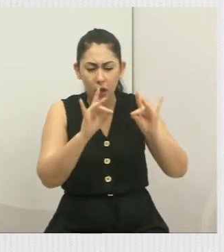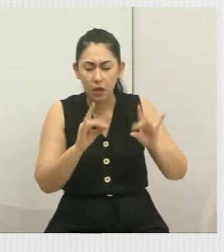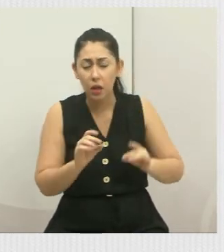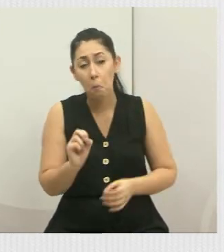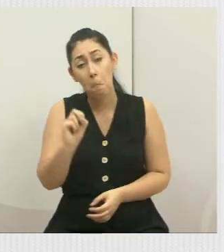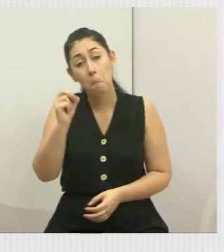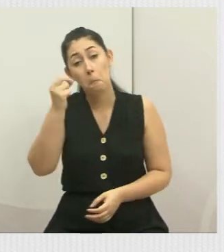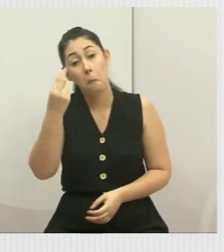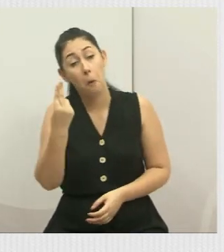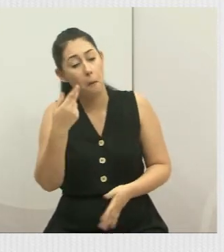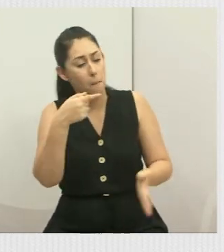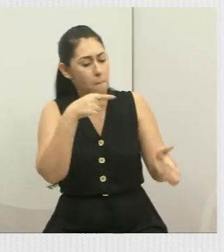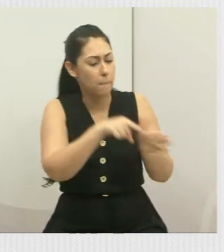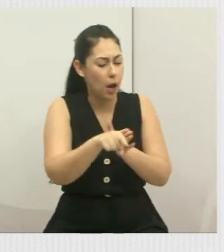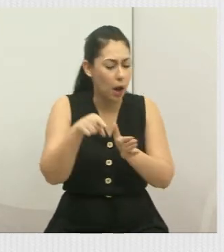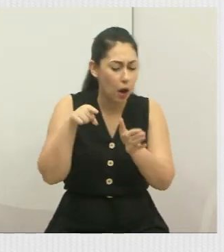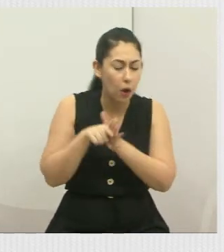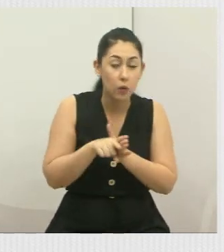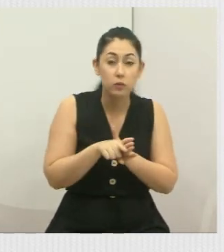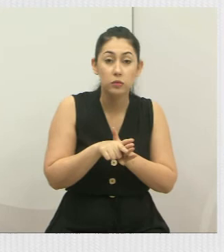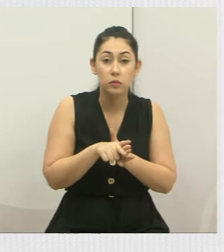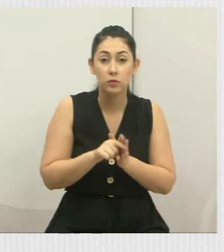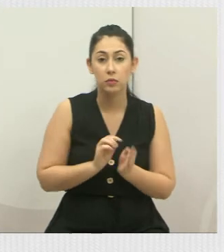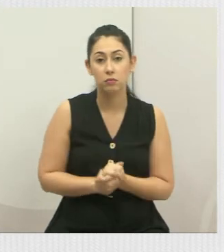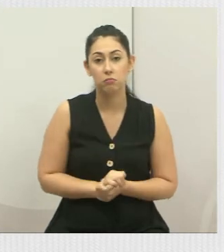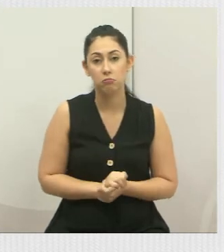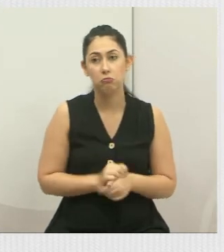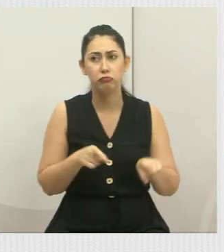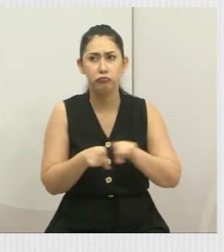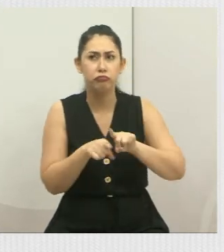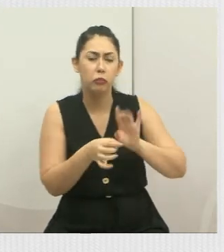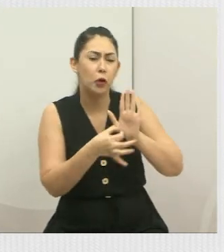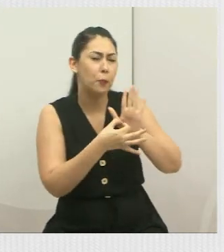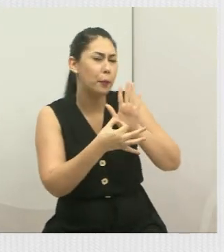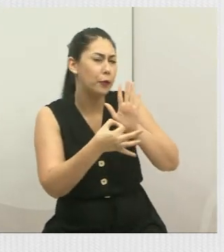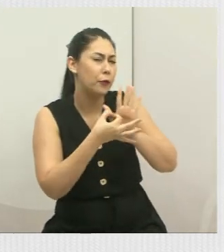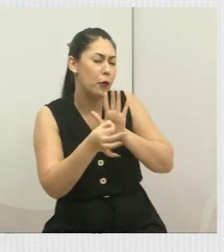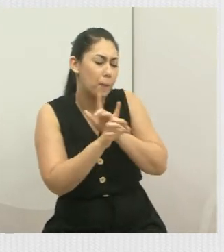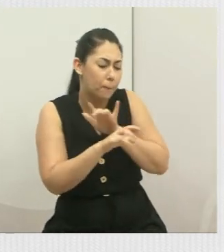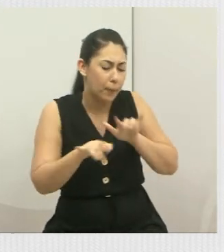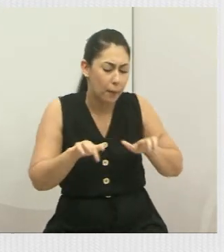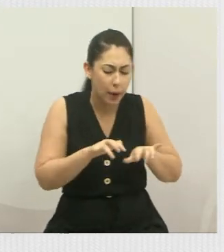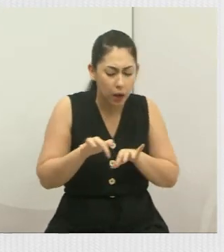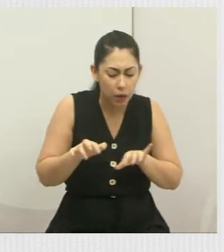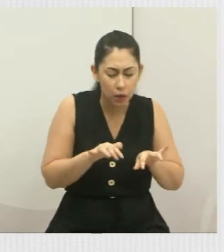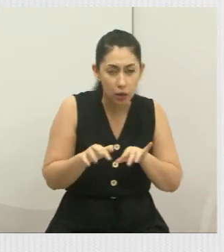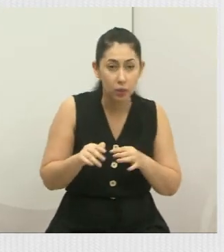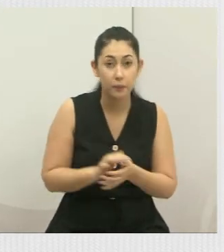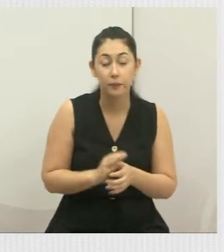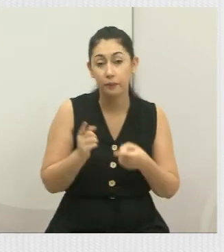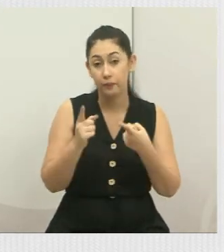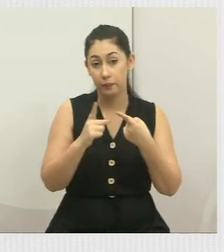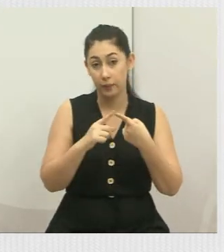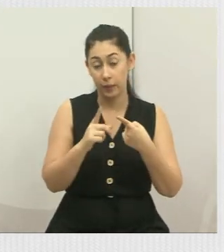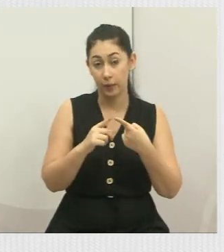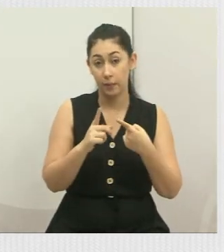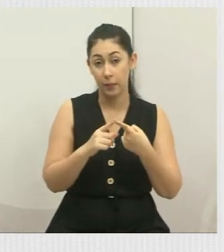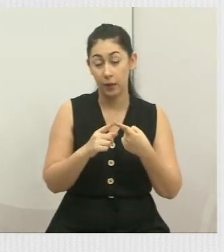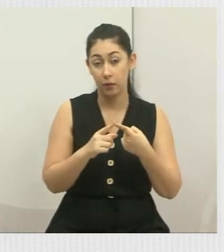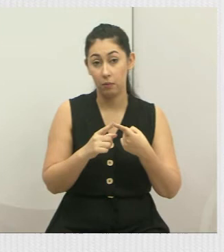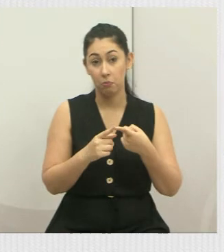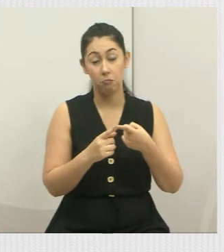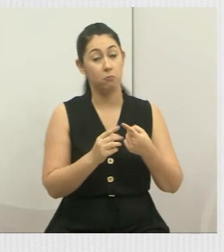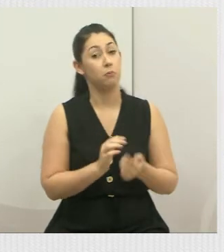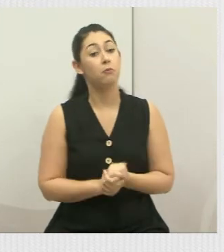mais elaboradas, tá? Observações um pouco mais extensas. Então, ali no primeiro campo que está aqui em tela, são